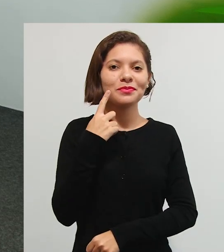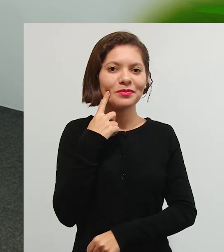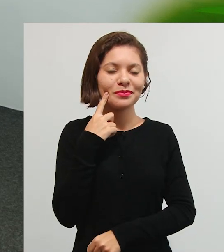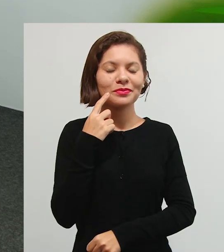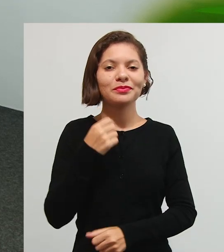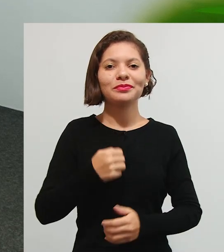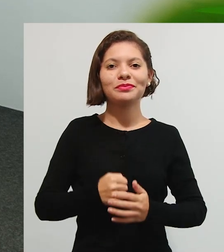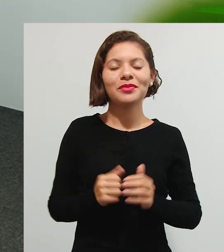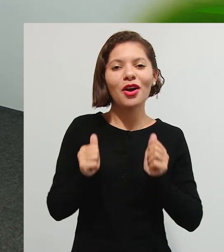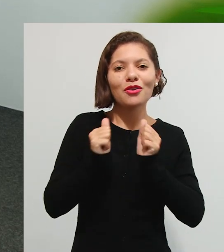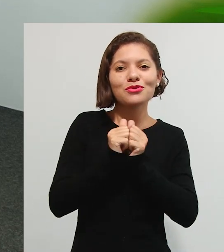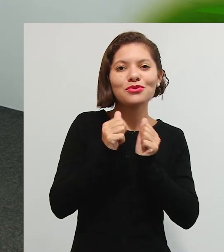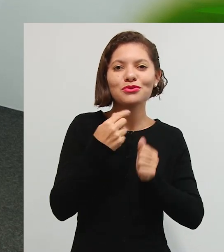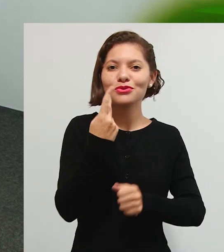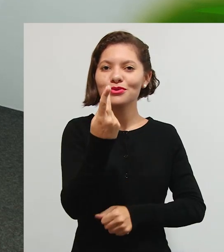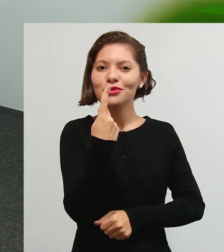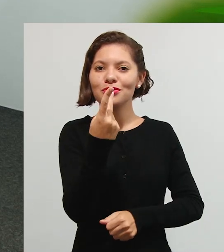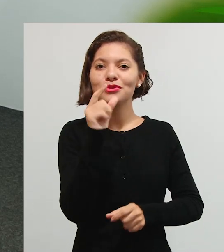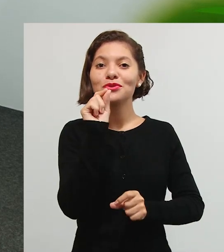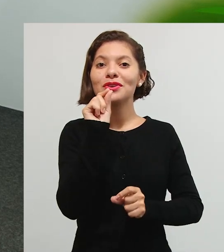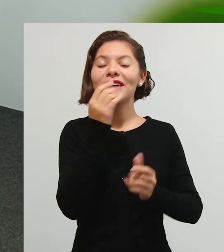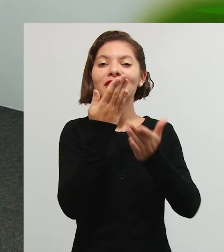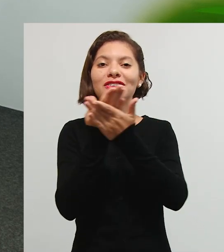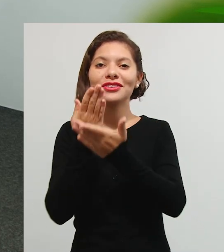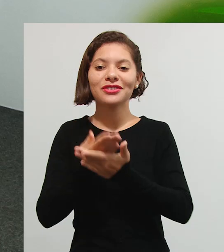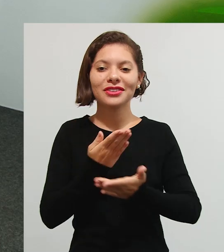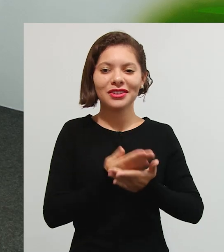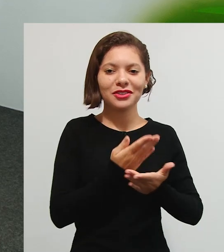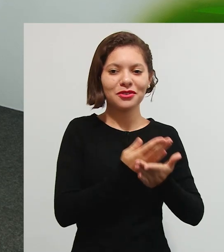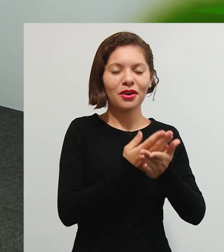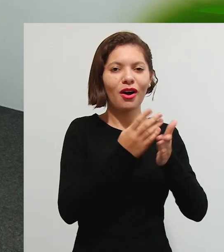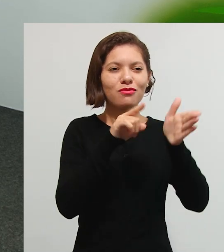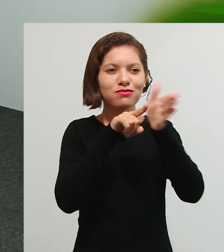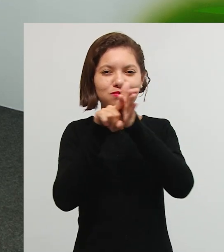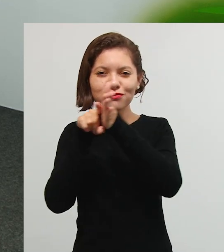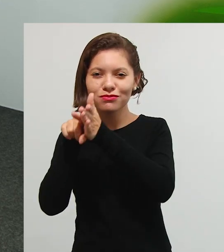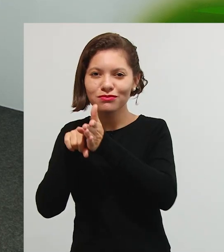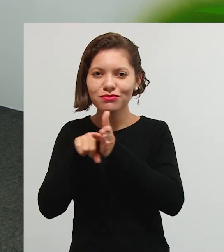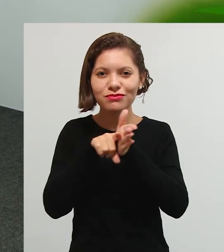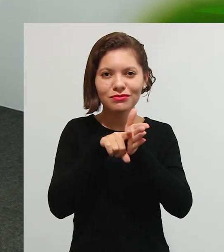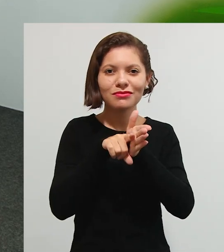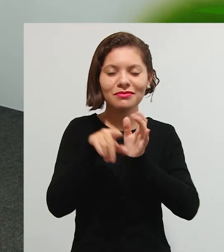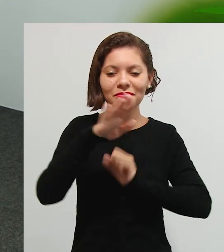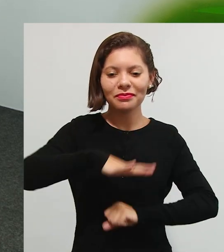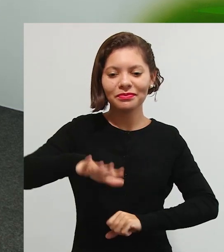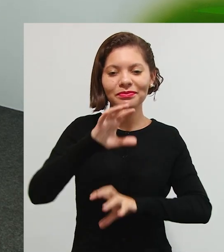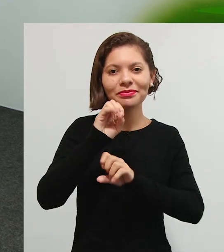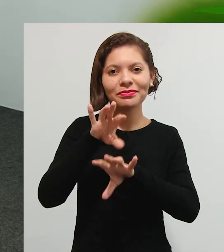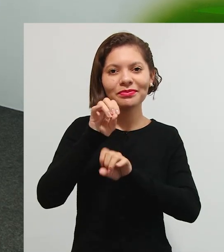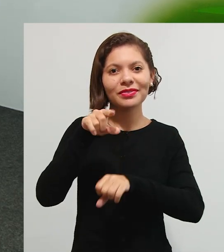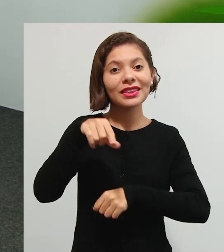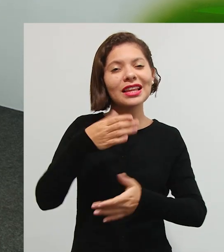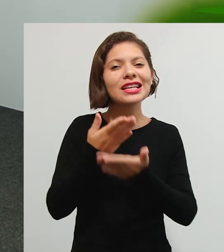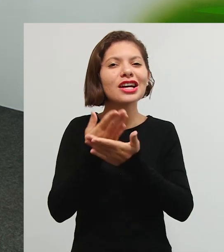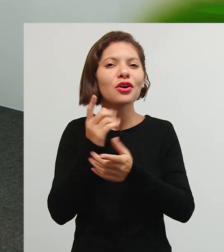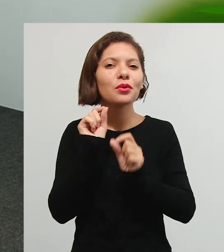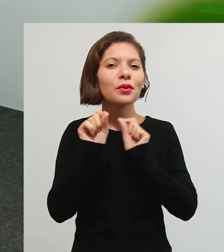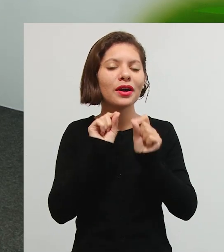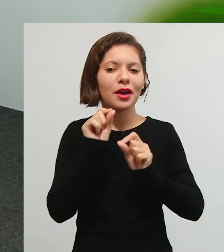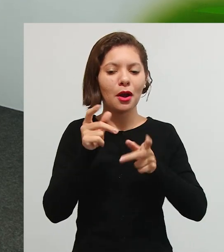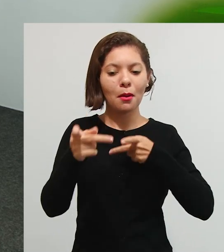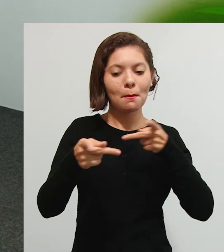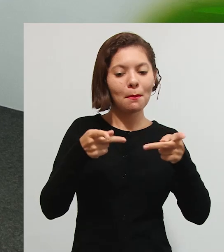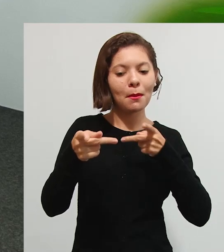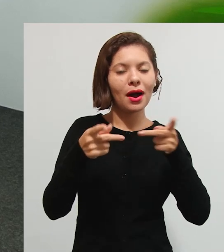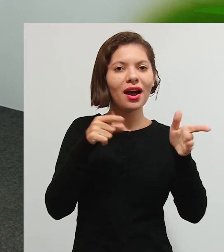Anabela Barbosa. Juntinhos estamos na jornada de processos investigativos em educação. E nesse episódio, o